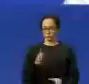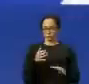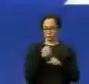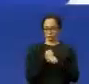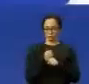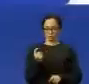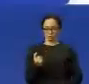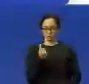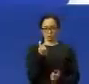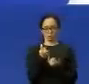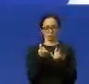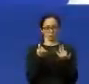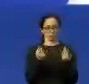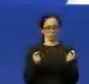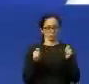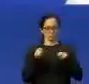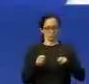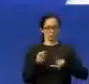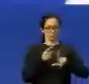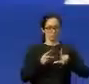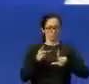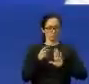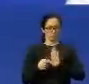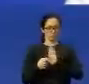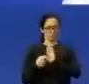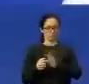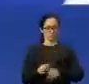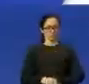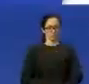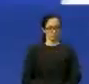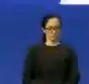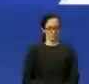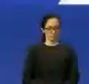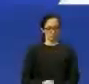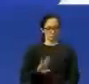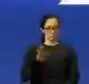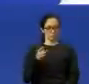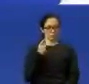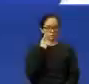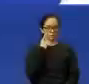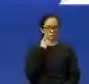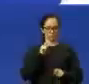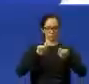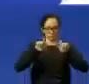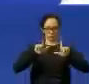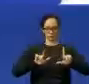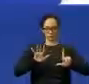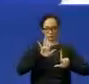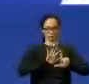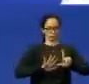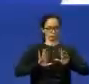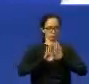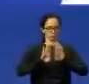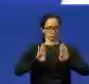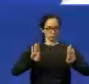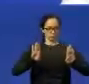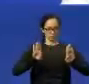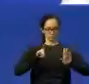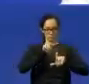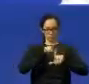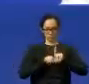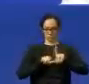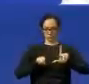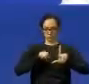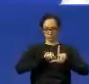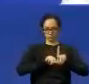da altura em metros indicado na figura 2. Mas se a gente representar essa vista frontal num plano